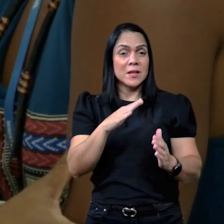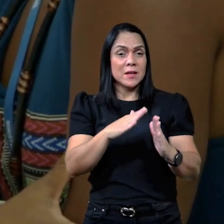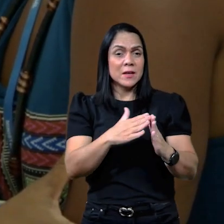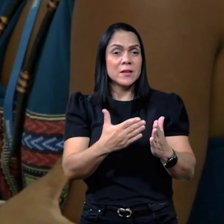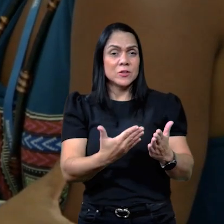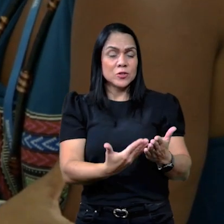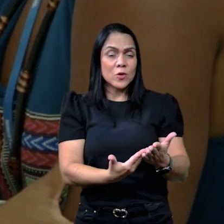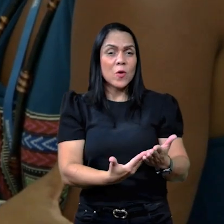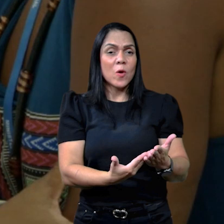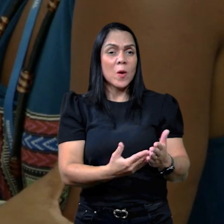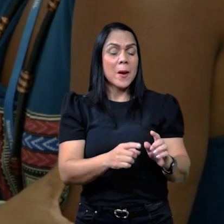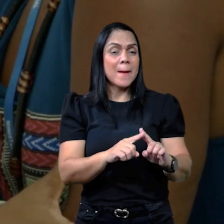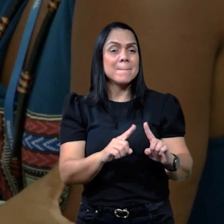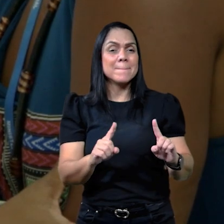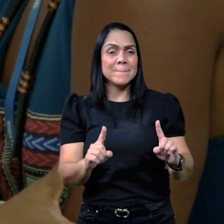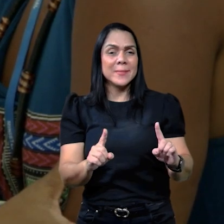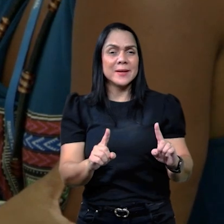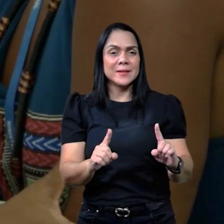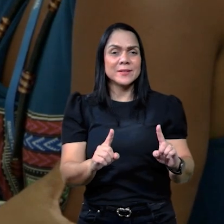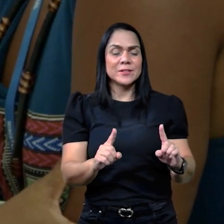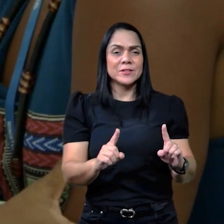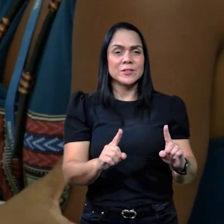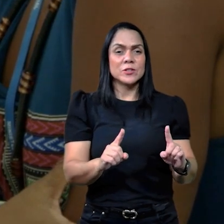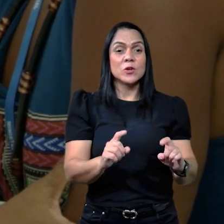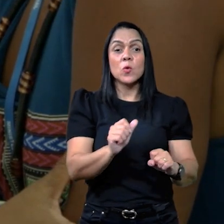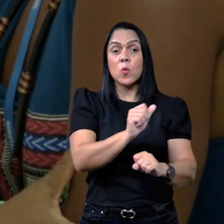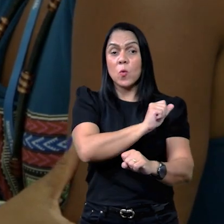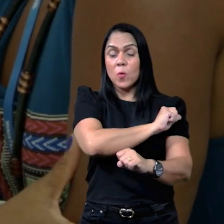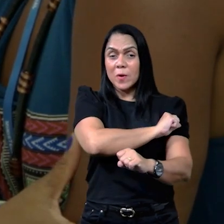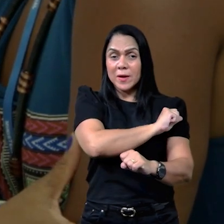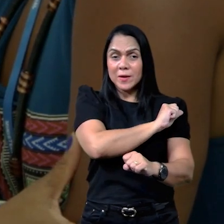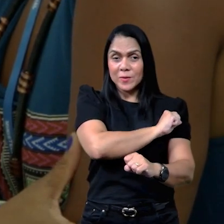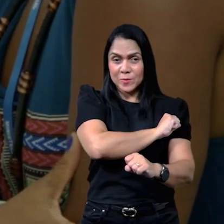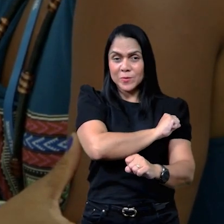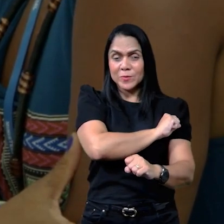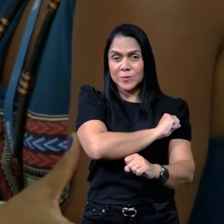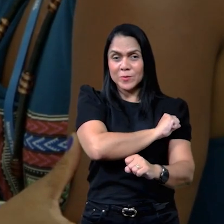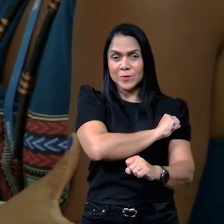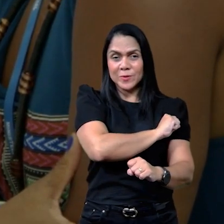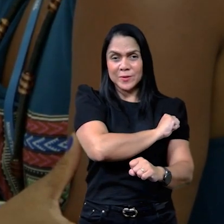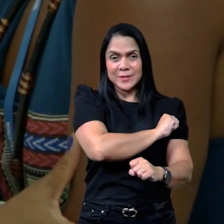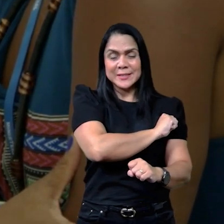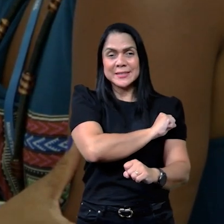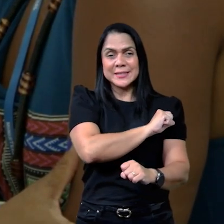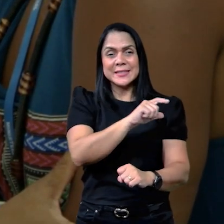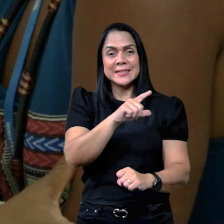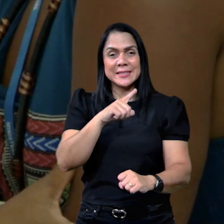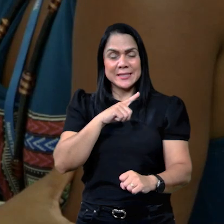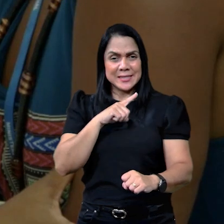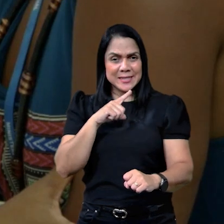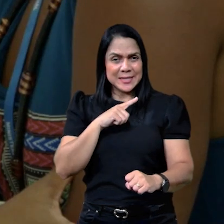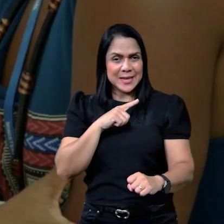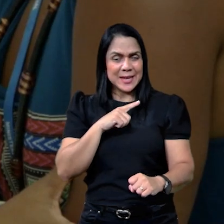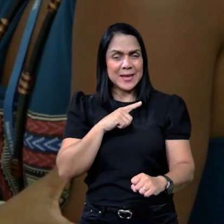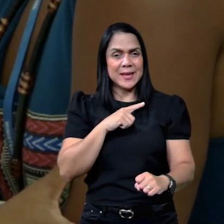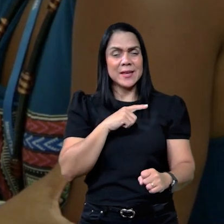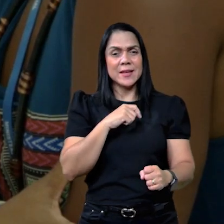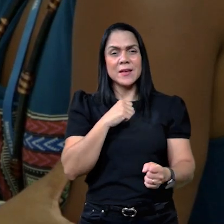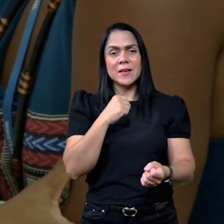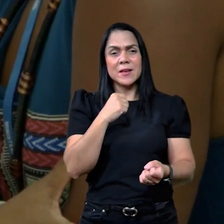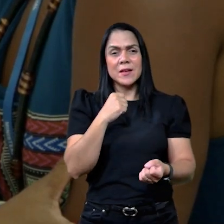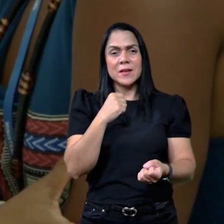tem uma escola na sua comunidade, mas quando esse estudante ele tem o